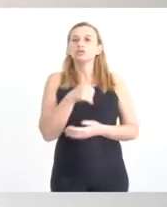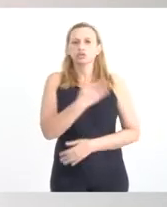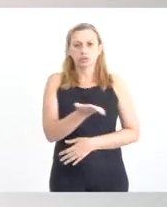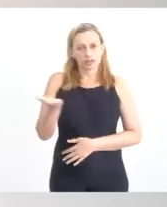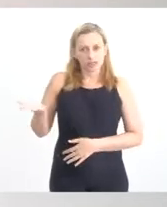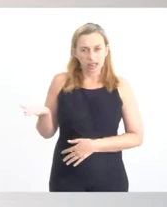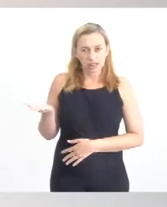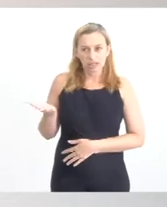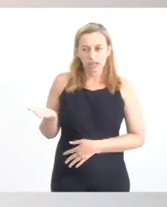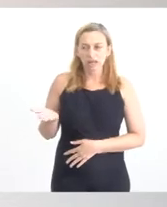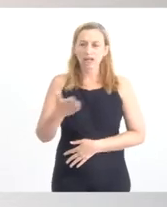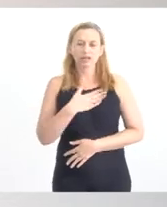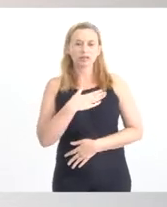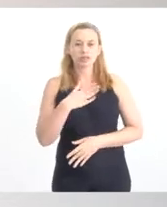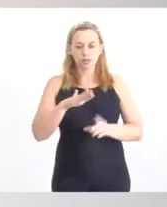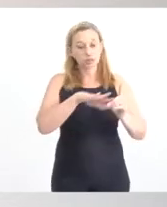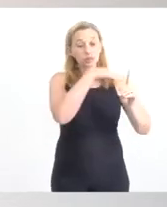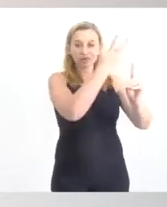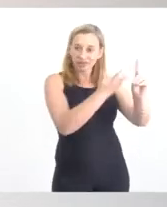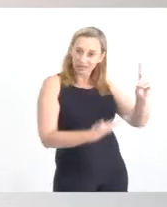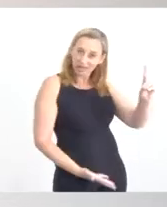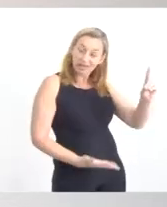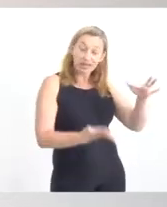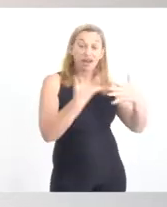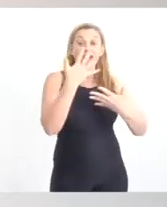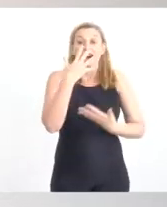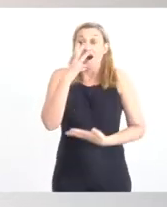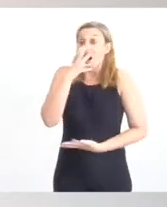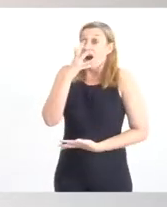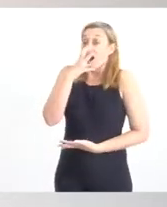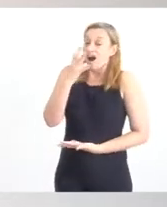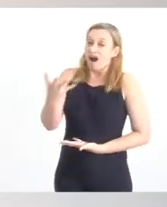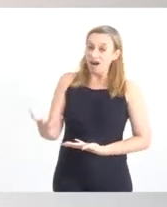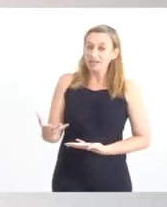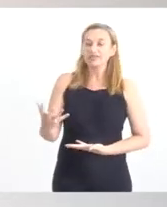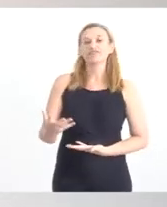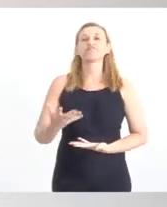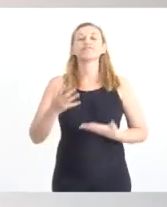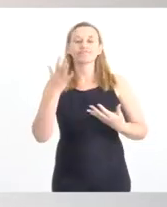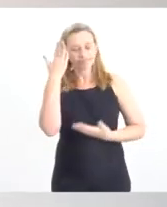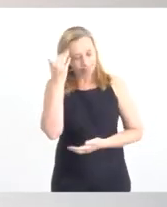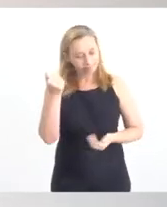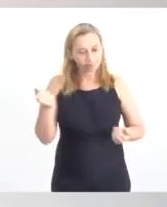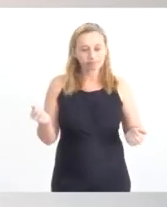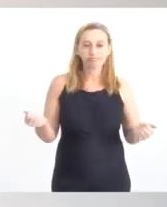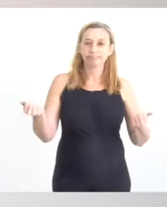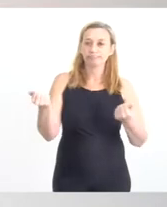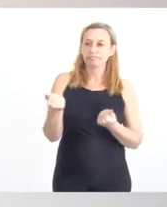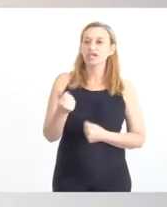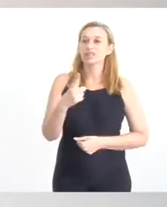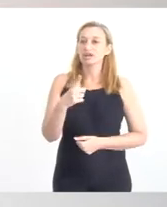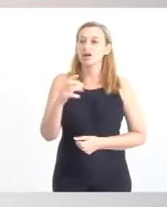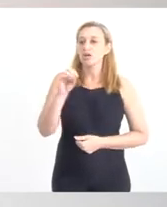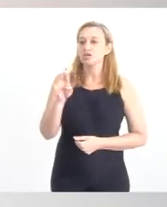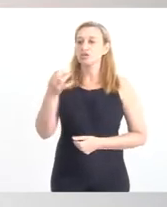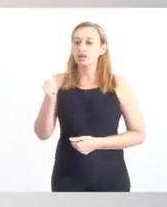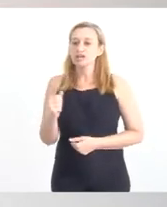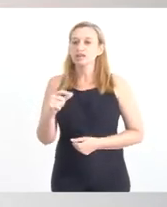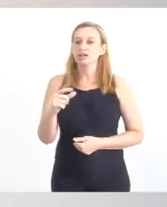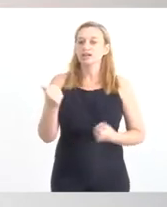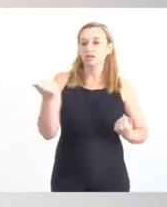vocês as minhas homenagens e admiração profunda e saibam que podem contar com ouvidoria para